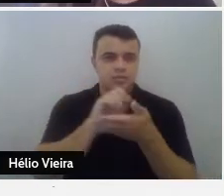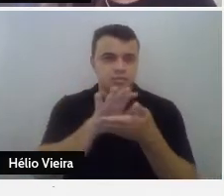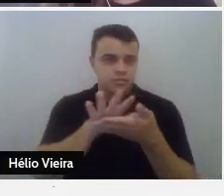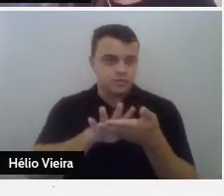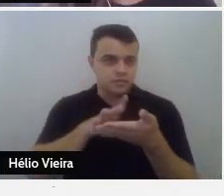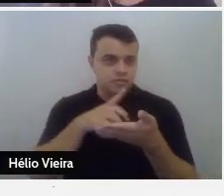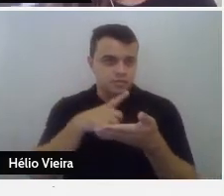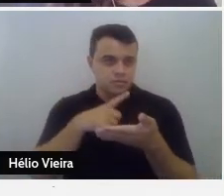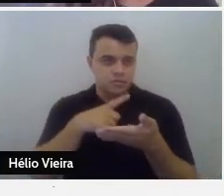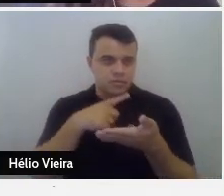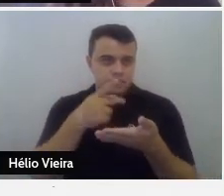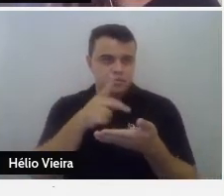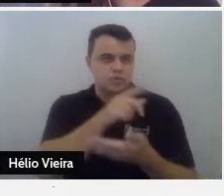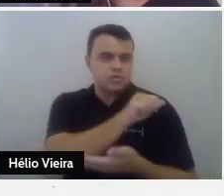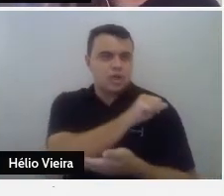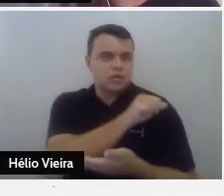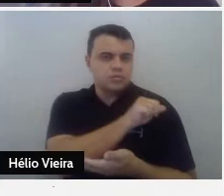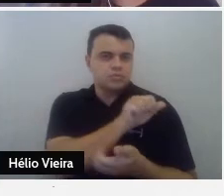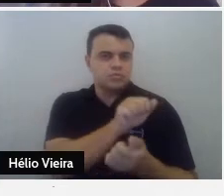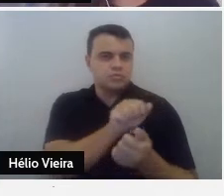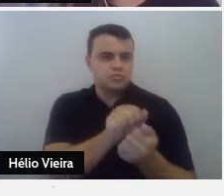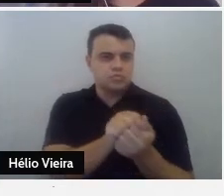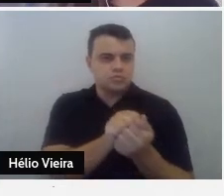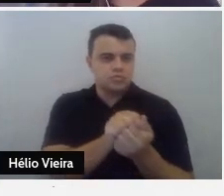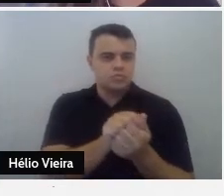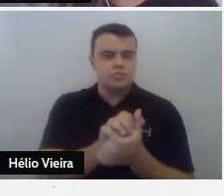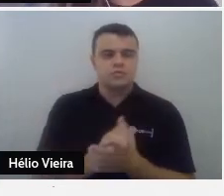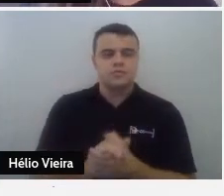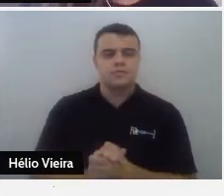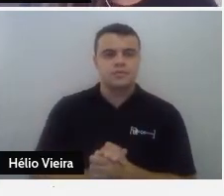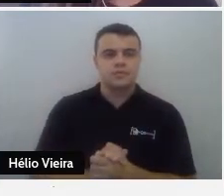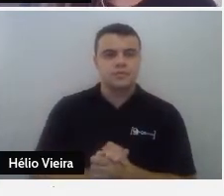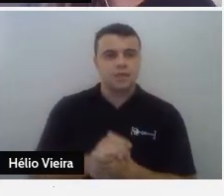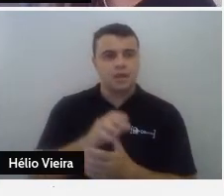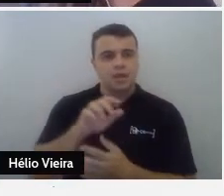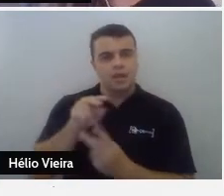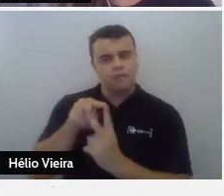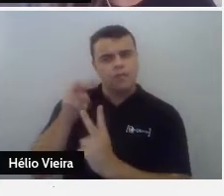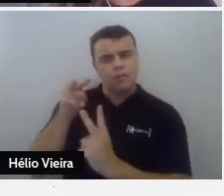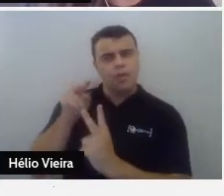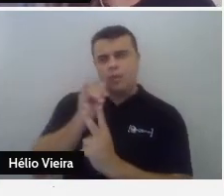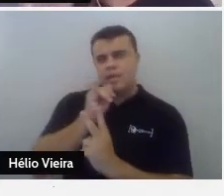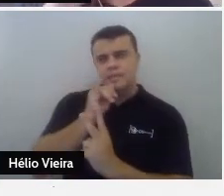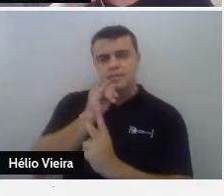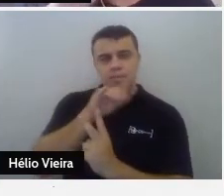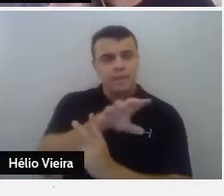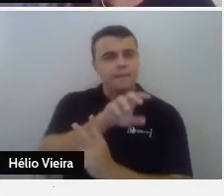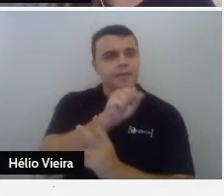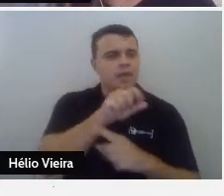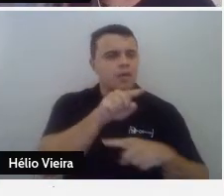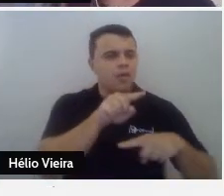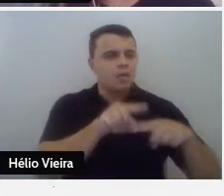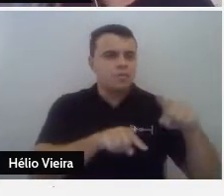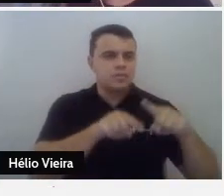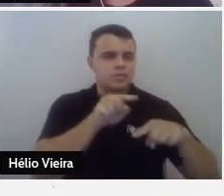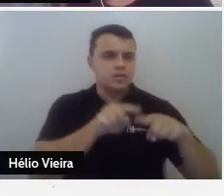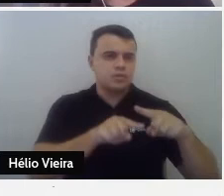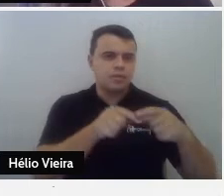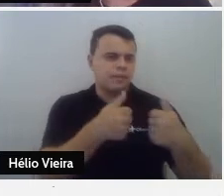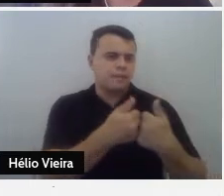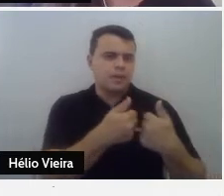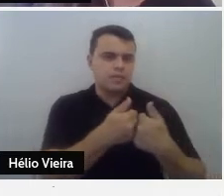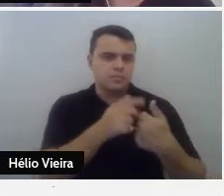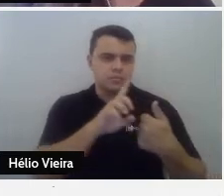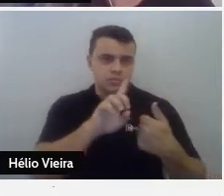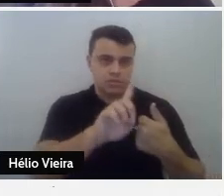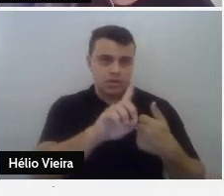está com seus alunos em EAD e eles vão pegar um objeto do lado direito e vão